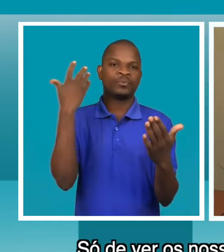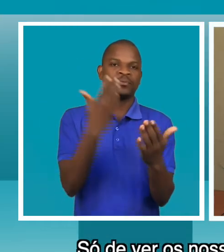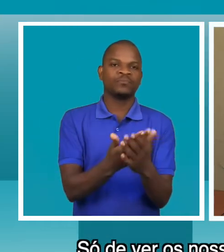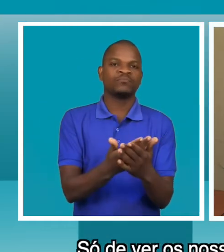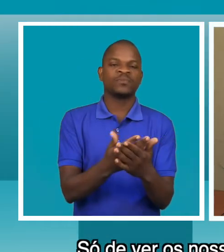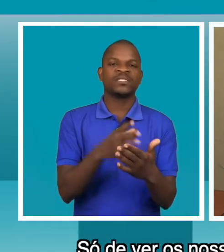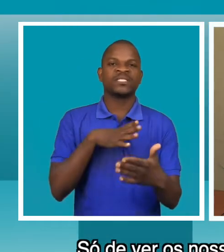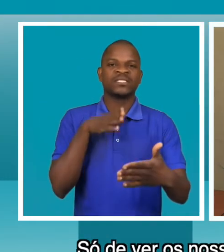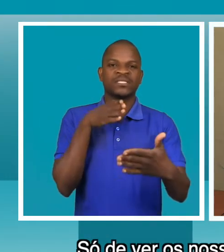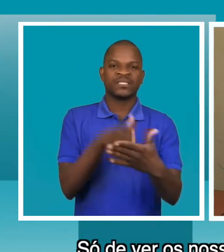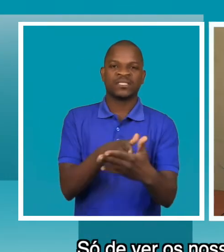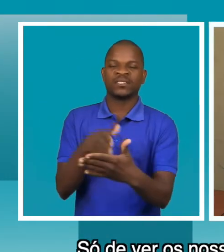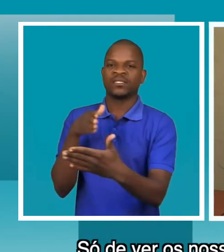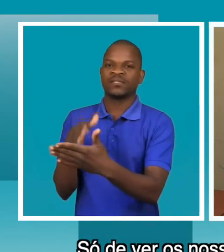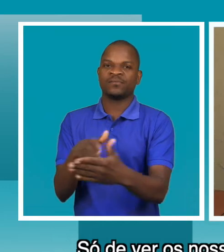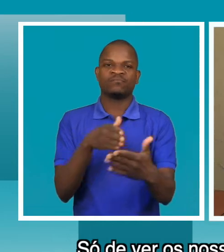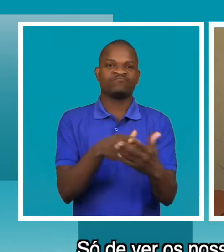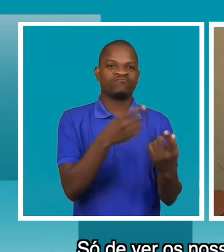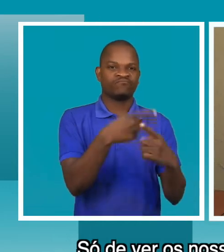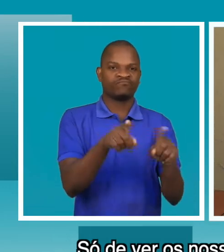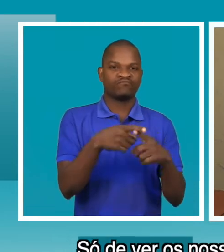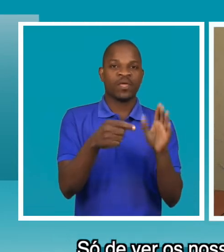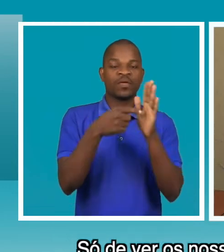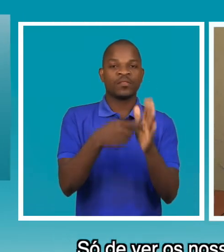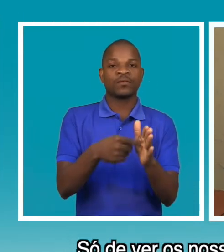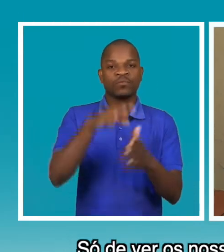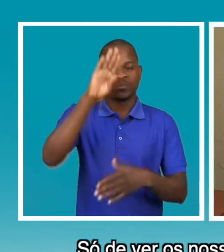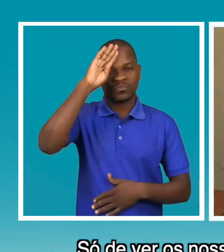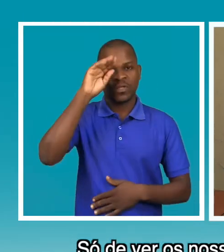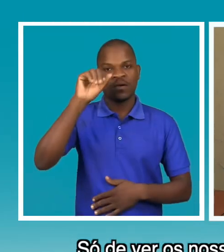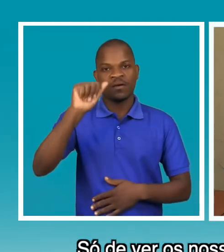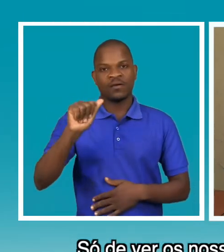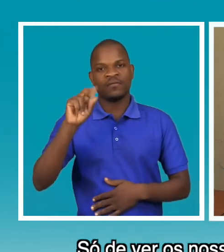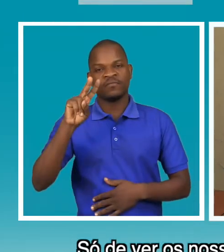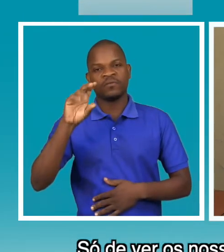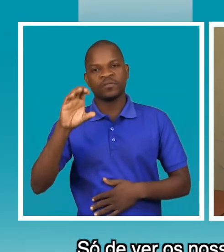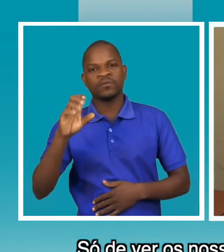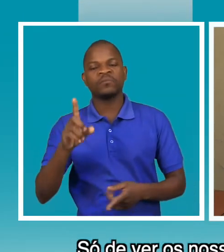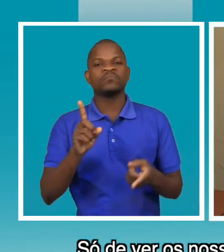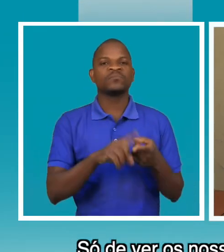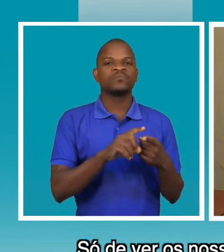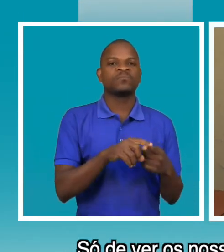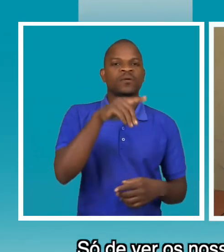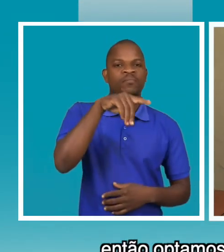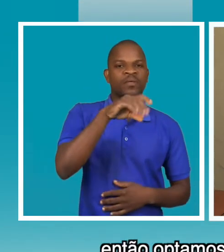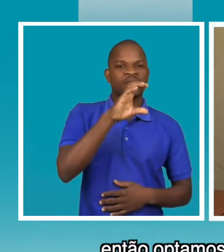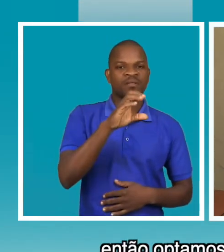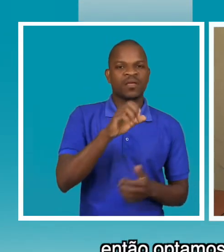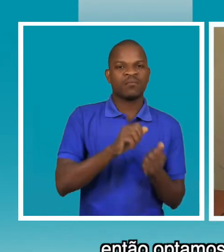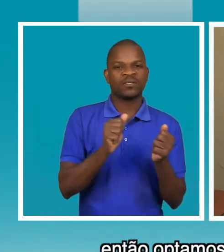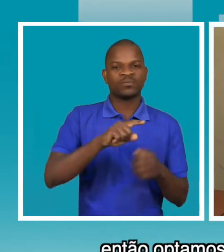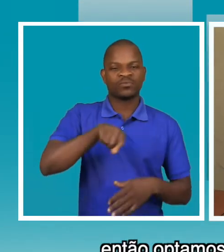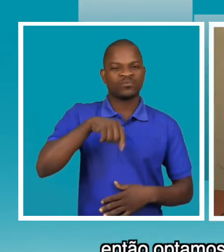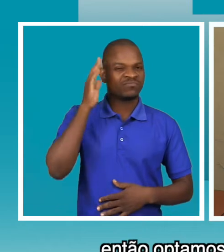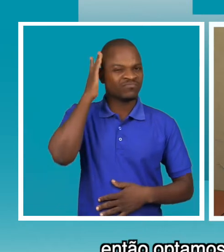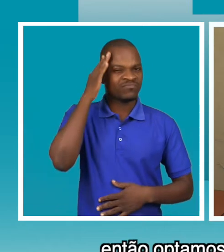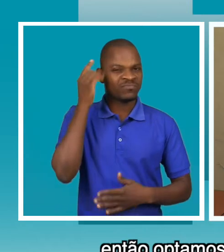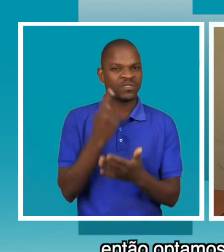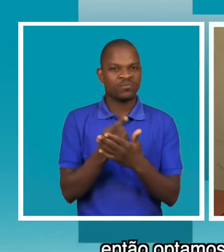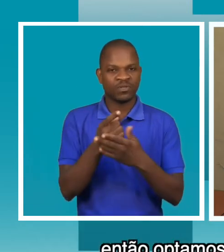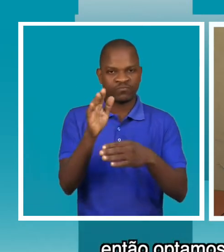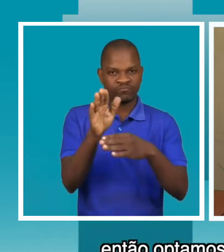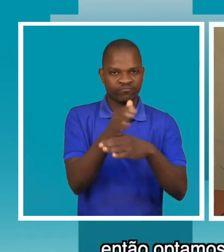problemas, vários problemas, como a AVC, paralisia a celebrar, então achamos que também devíamos entrar nessa